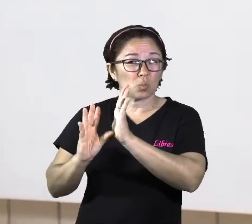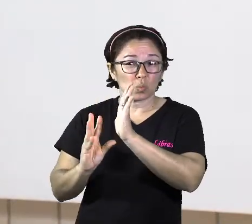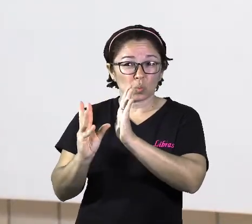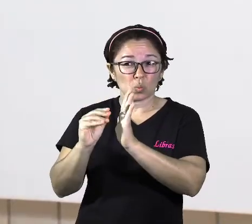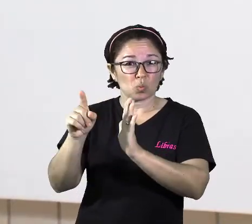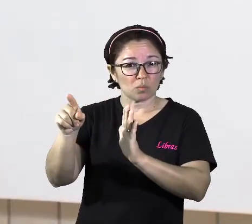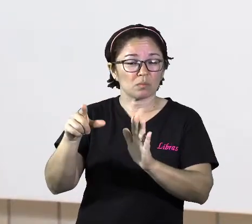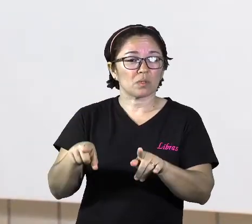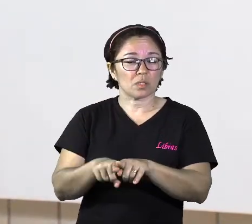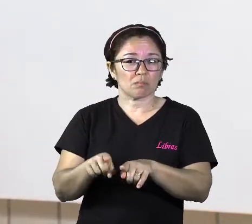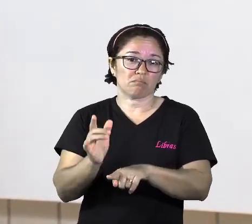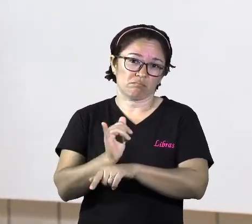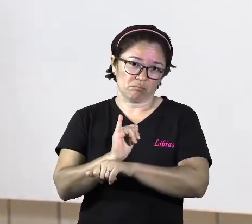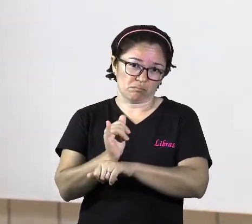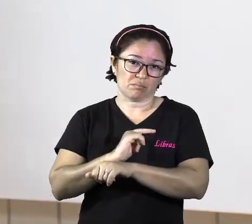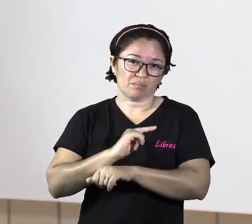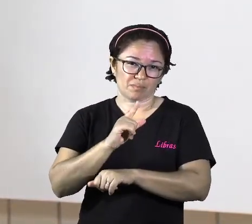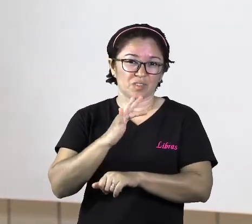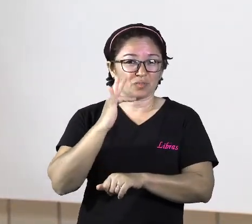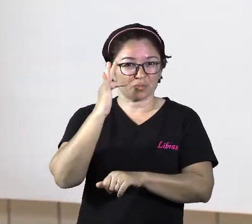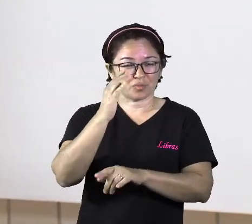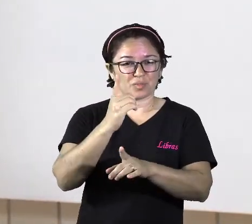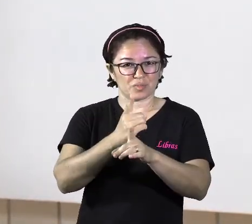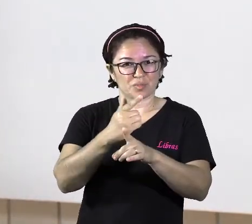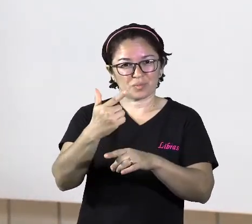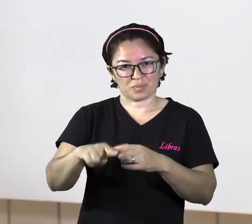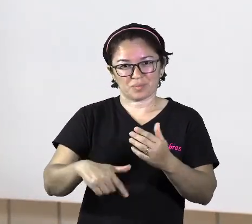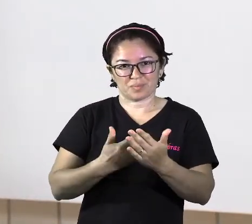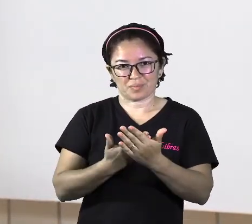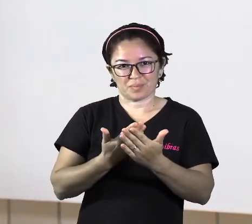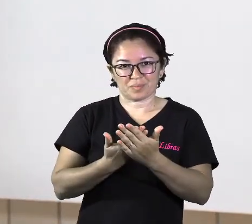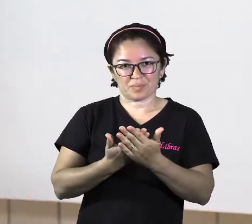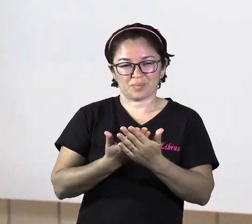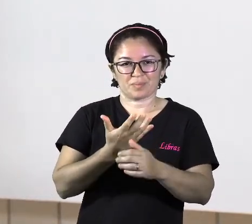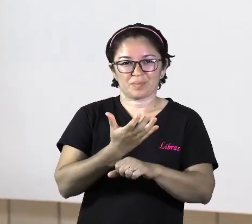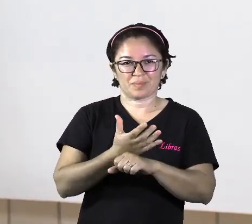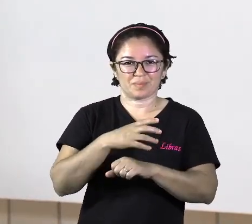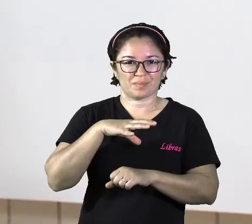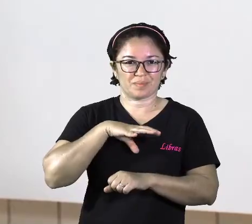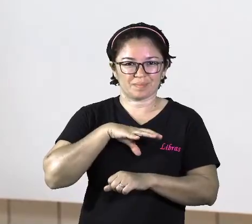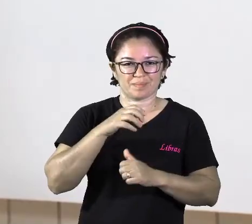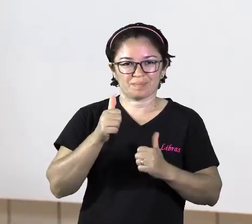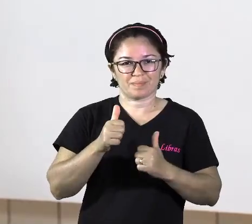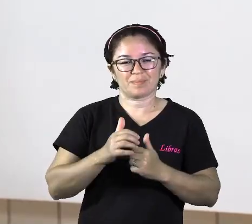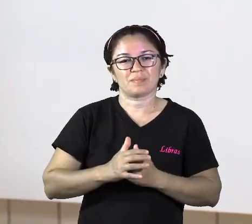Aguardo vocês e até a próxima teleaula de língua portuguesa. Abraço virtual!